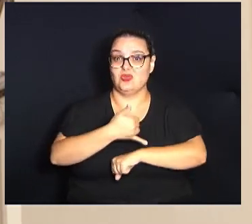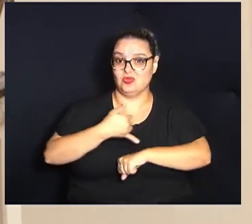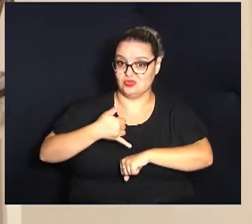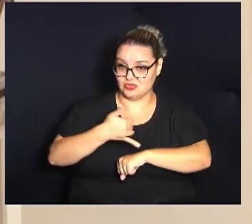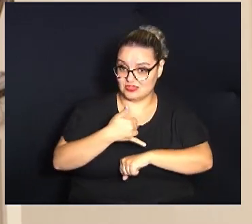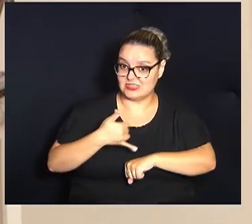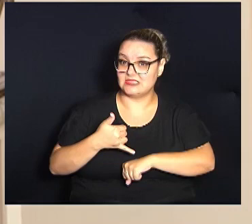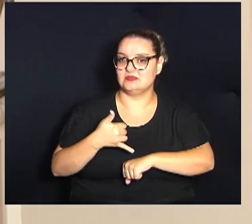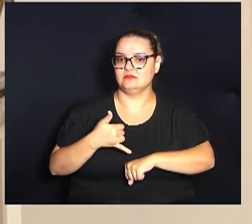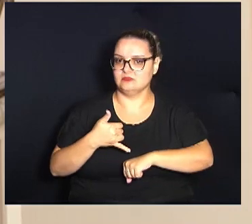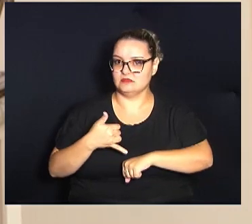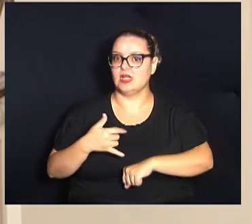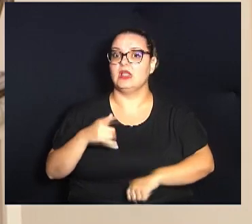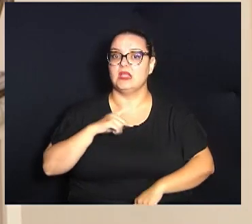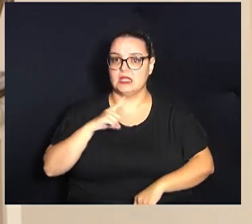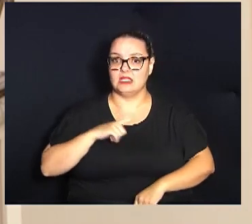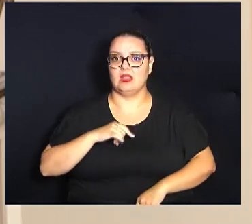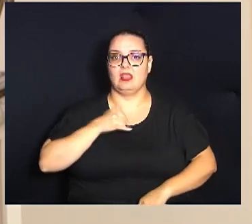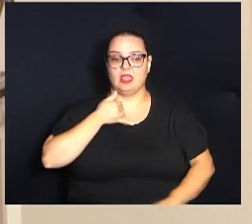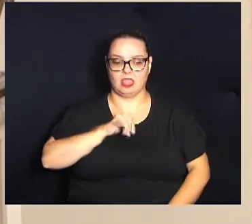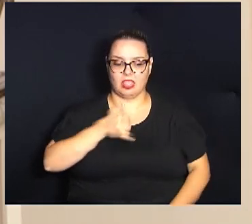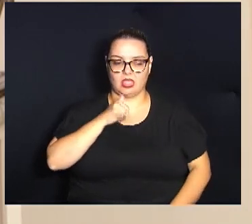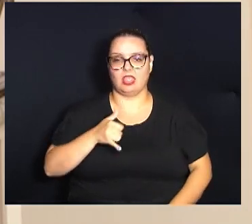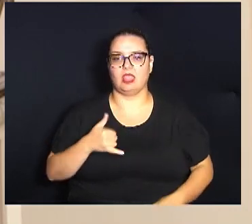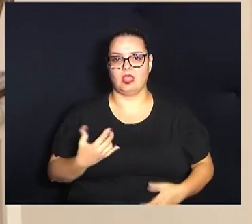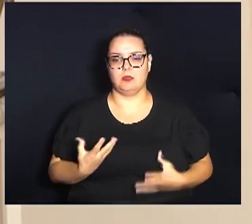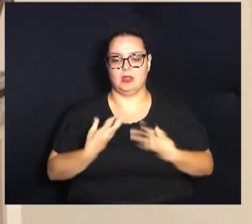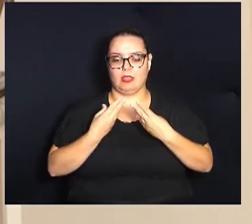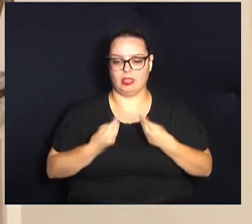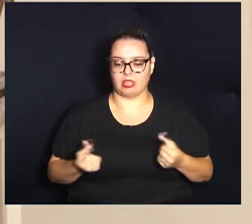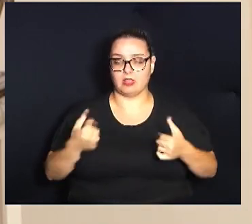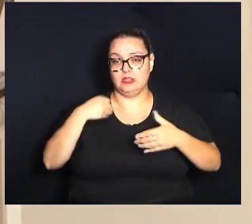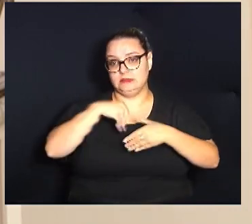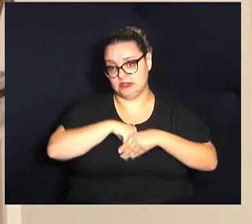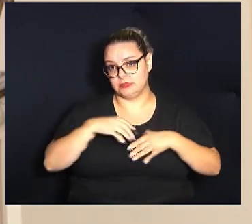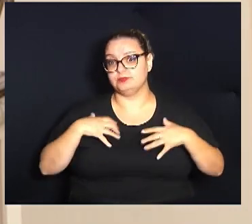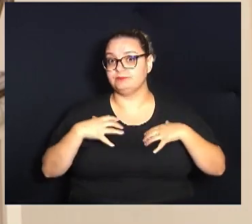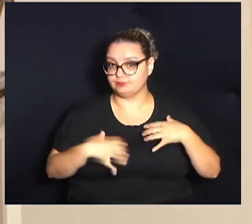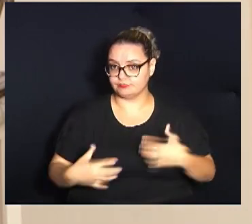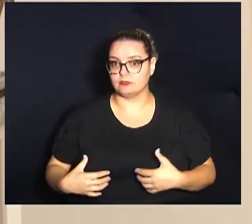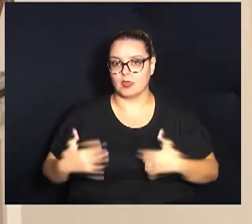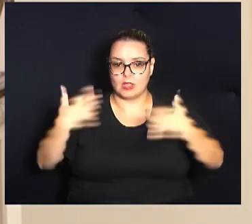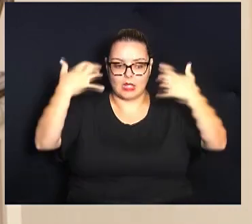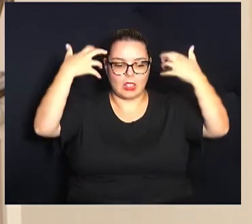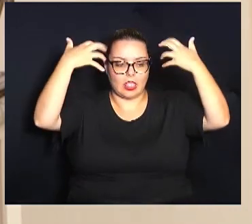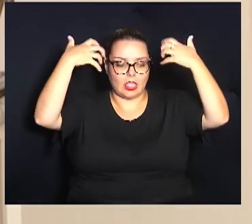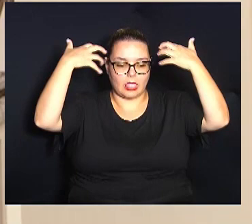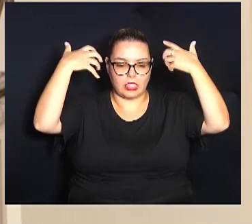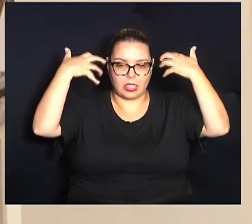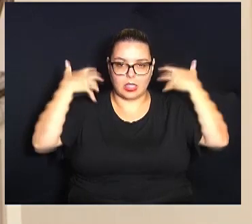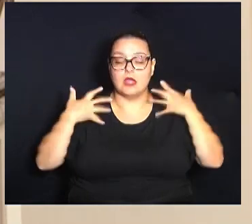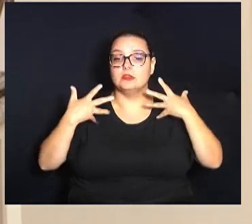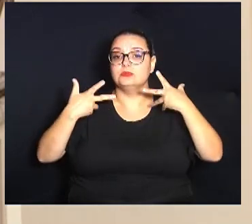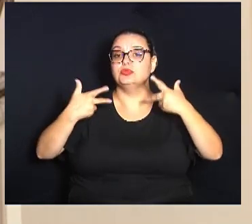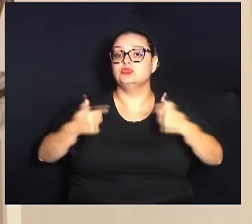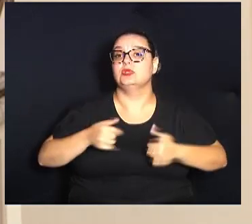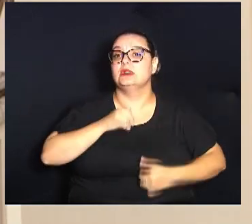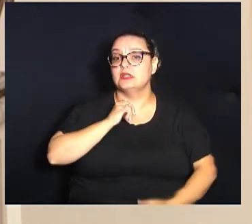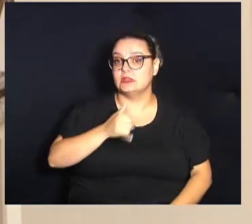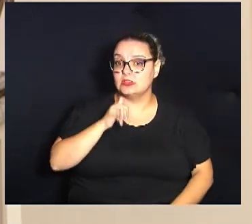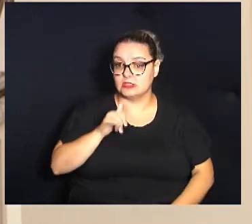que demandam muita energia para metabolizar. Então, a gente tem esse suador porque toda a nossa energia